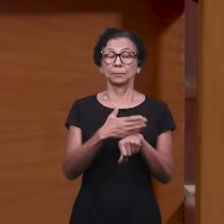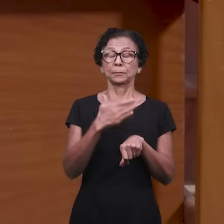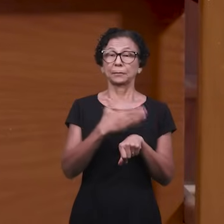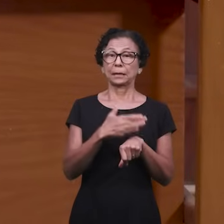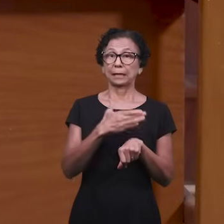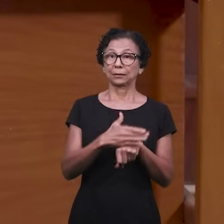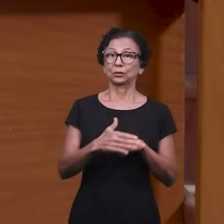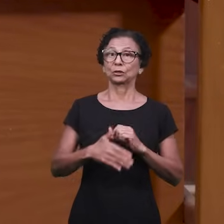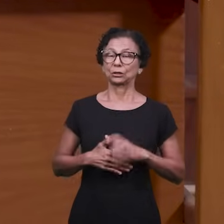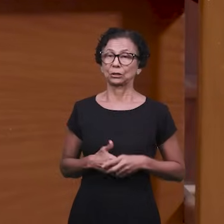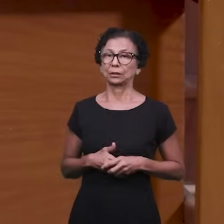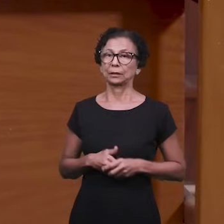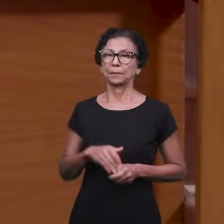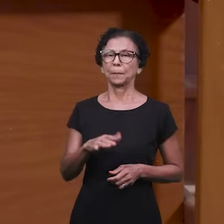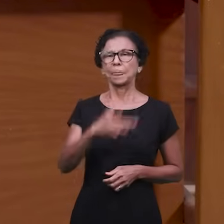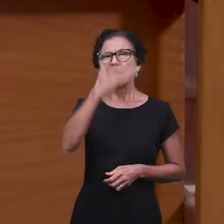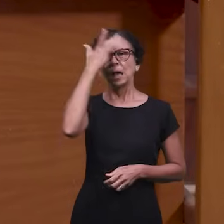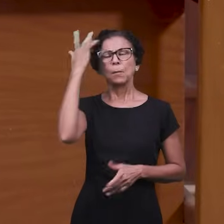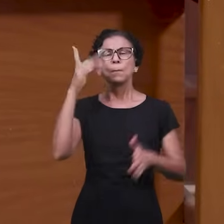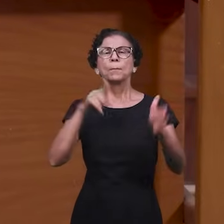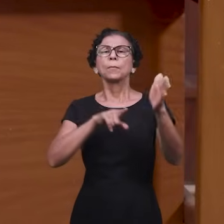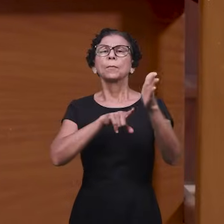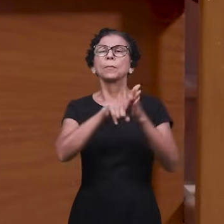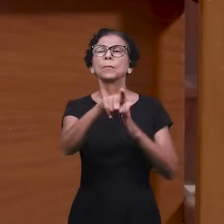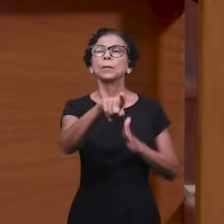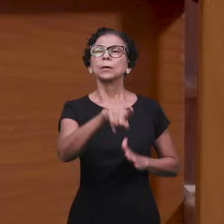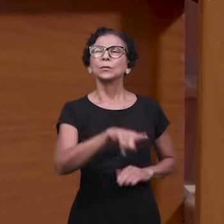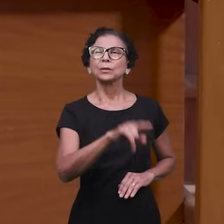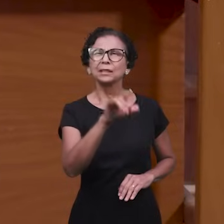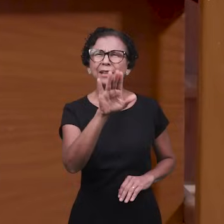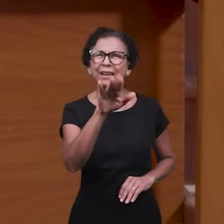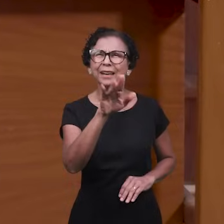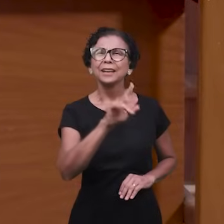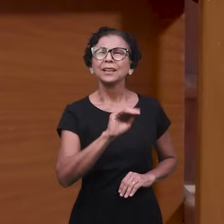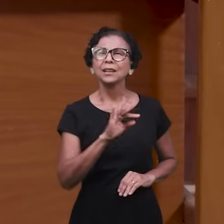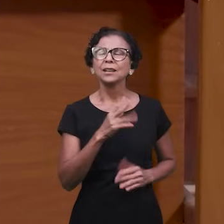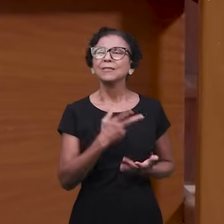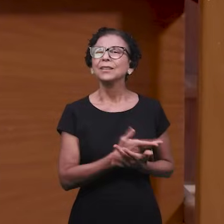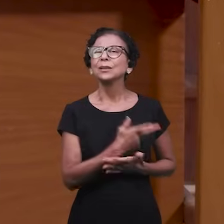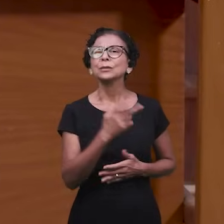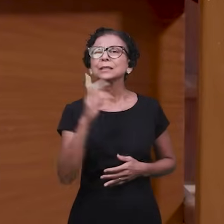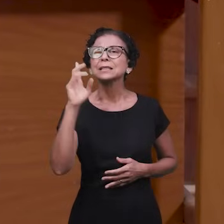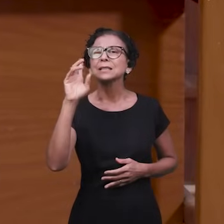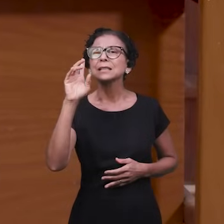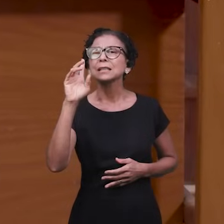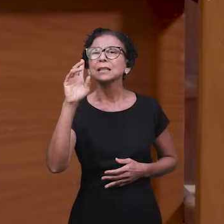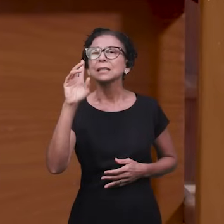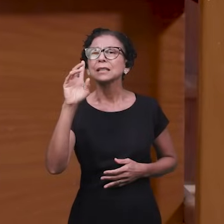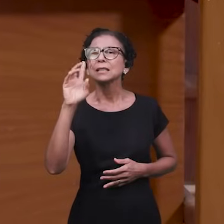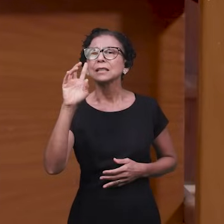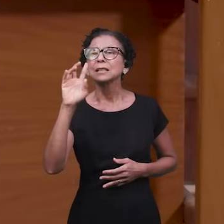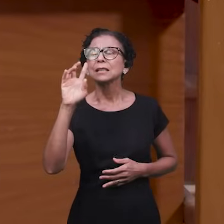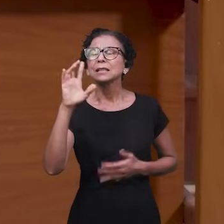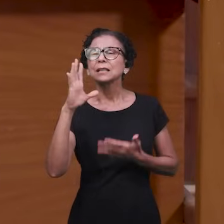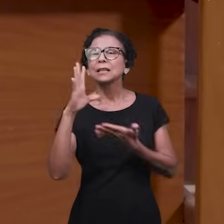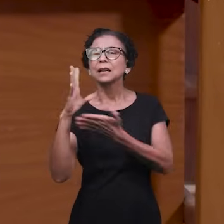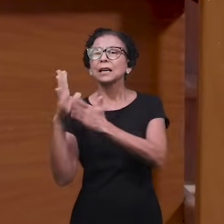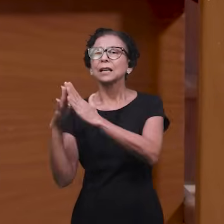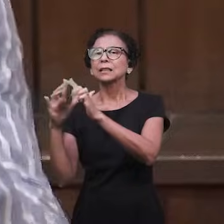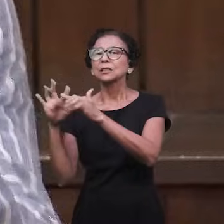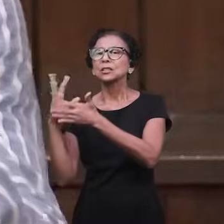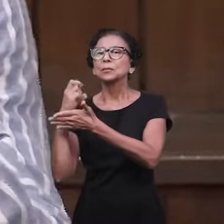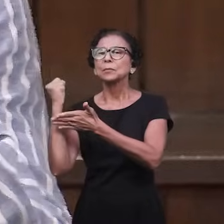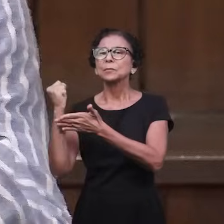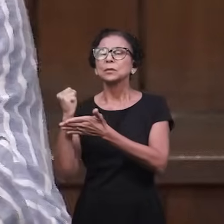te aborda e te pergunta o que vai acontecer depois? O que acontecerá depois